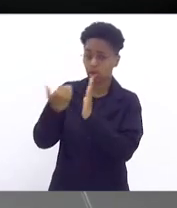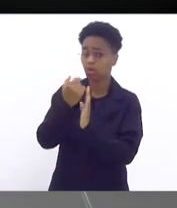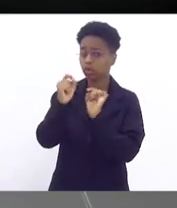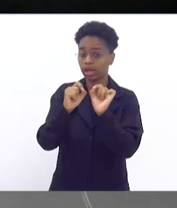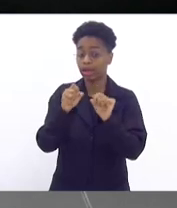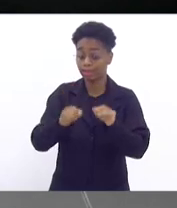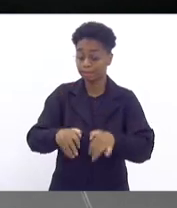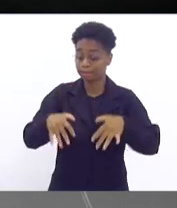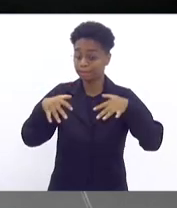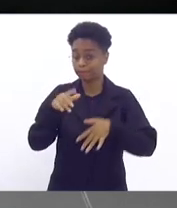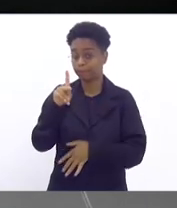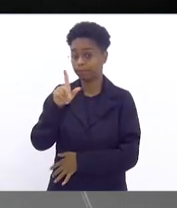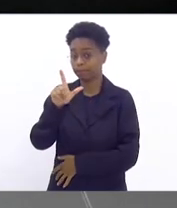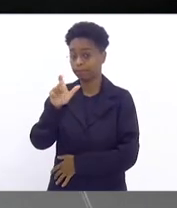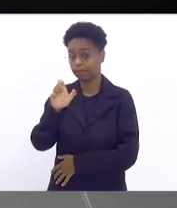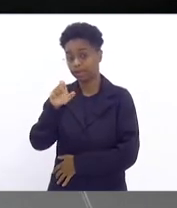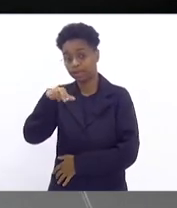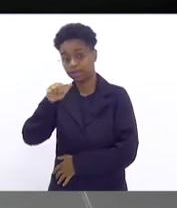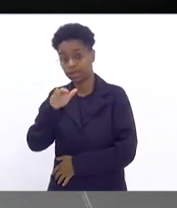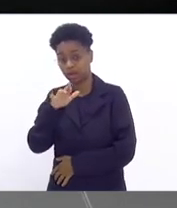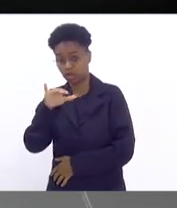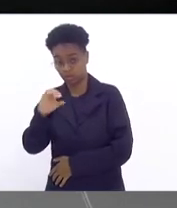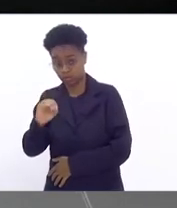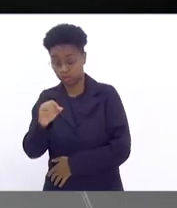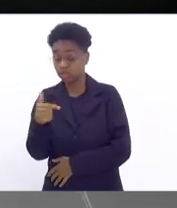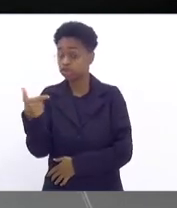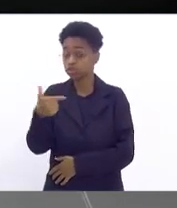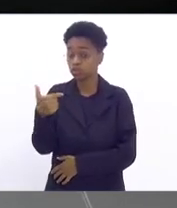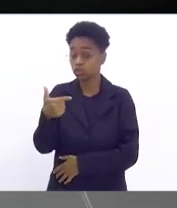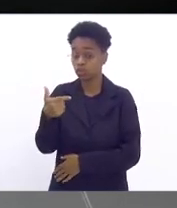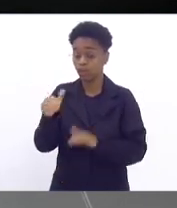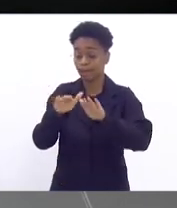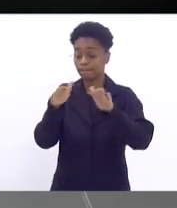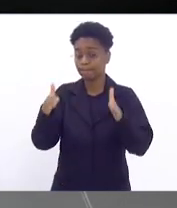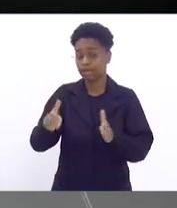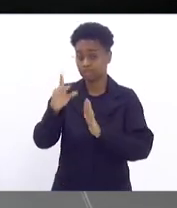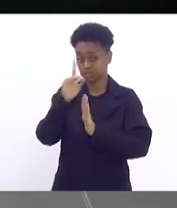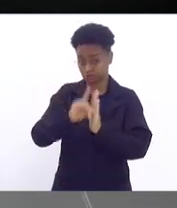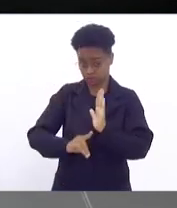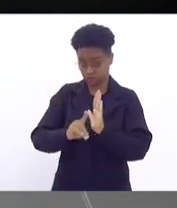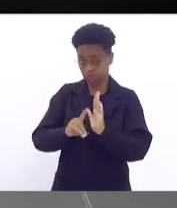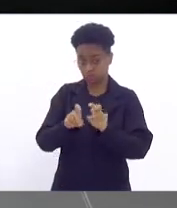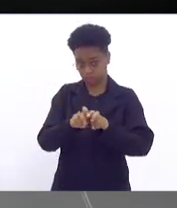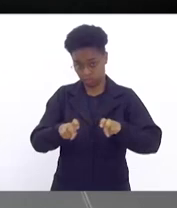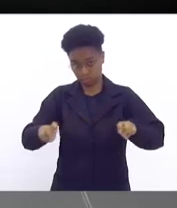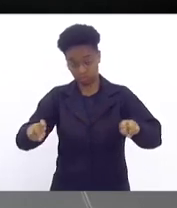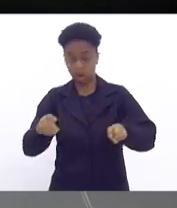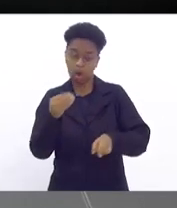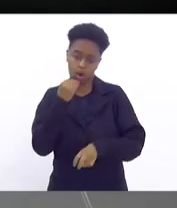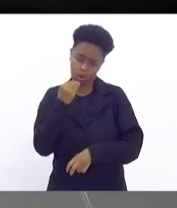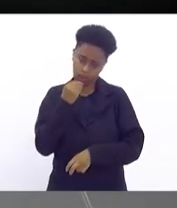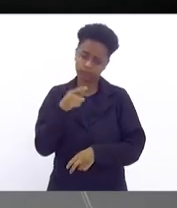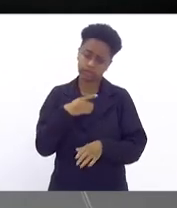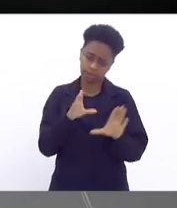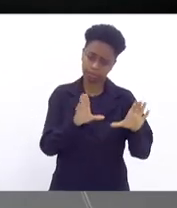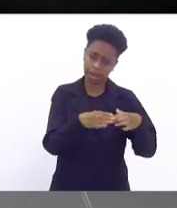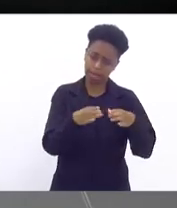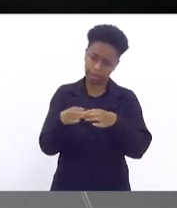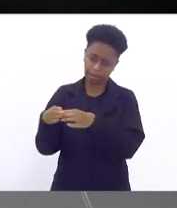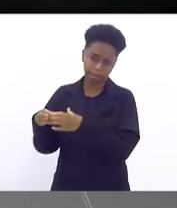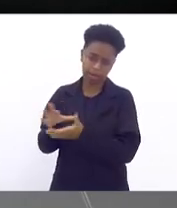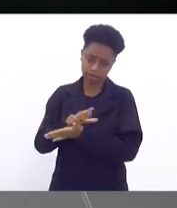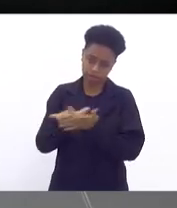e o segundo mais relevante é a mesa diretora claro que as comissões também são